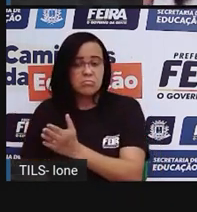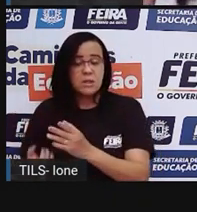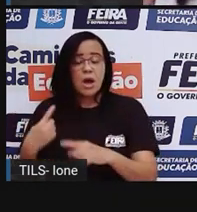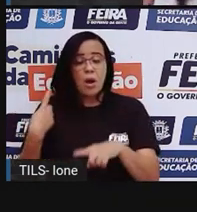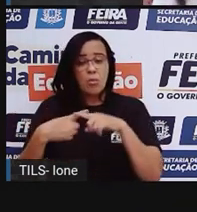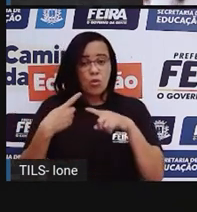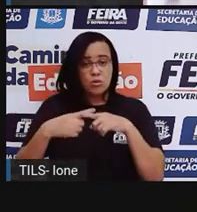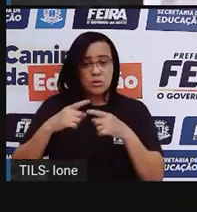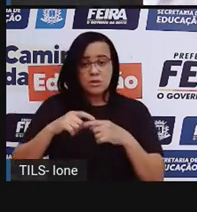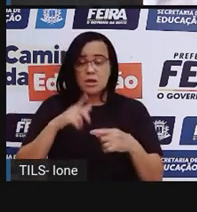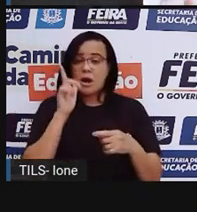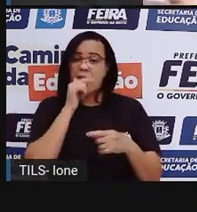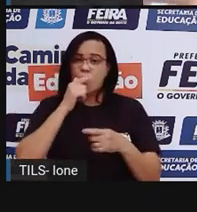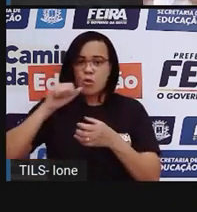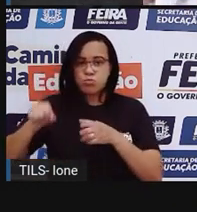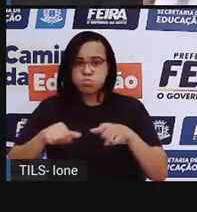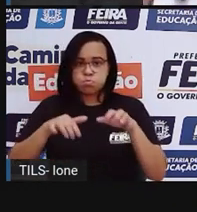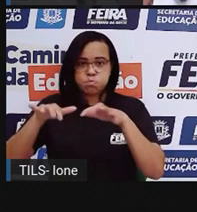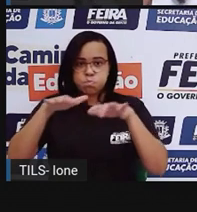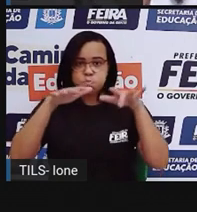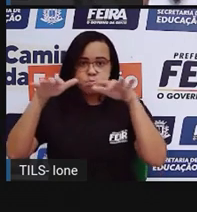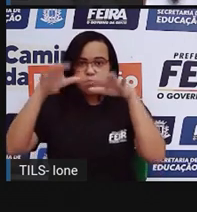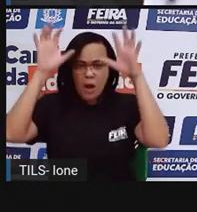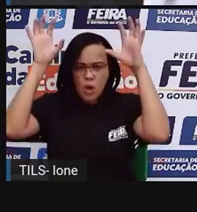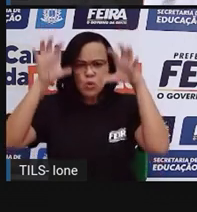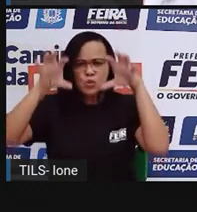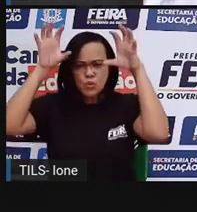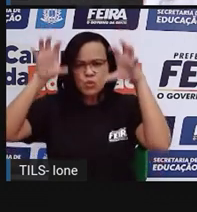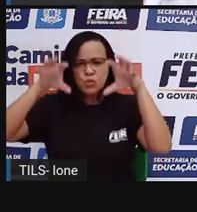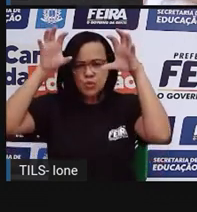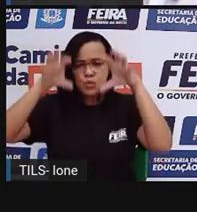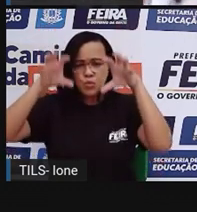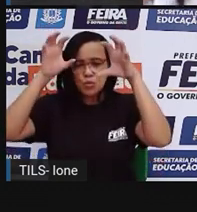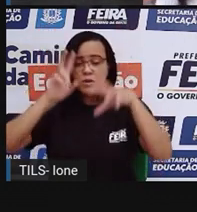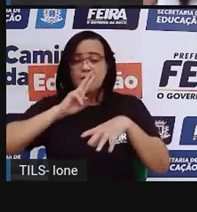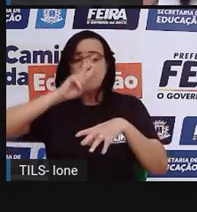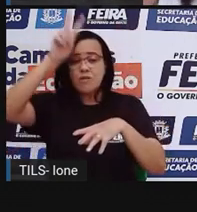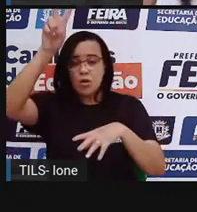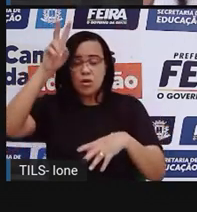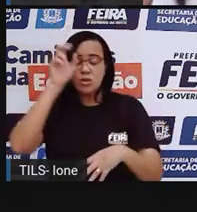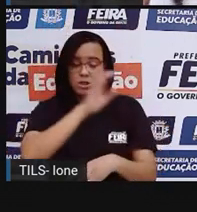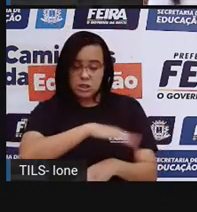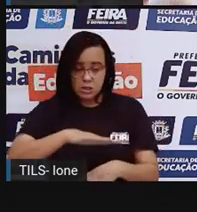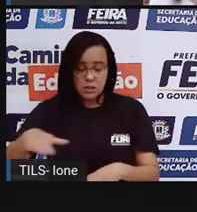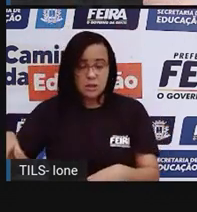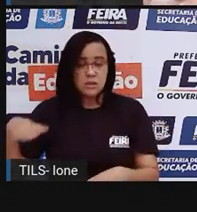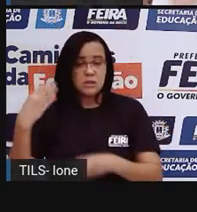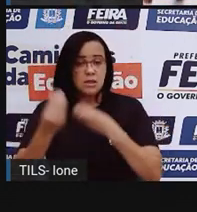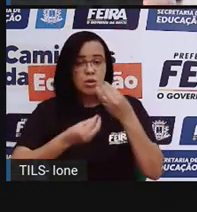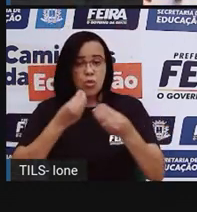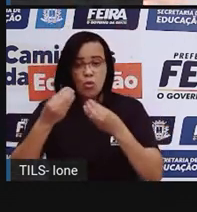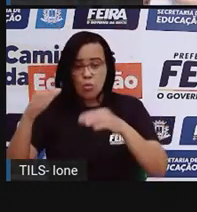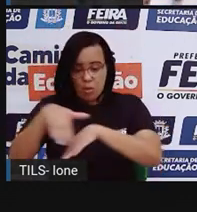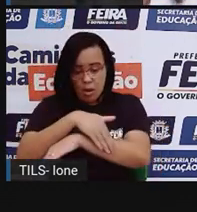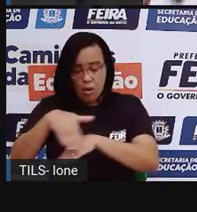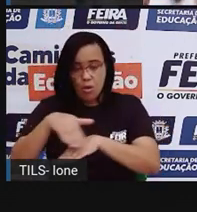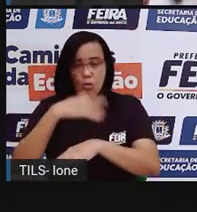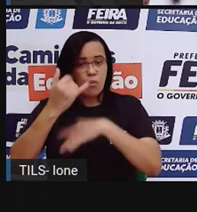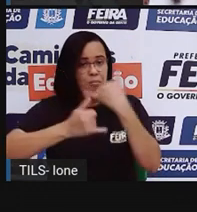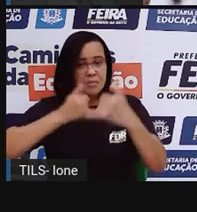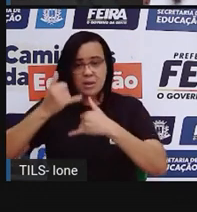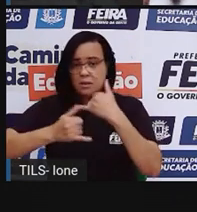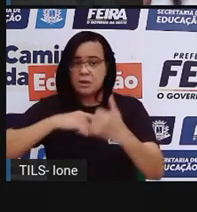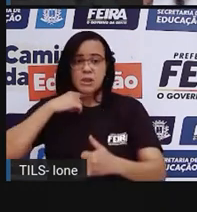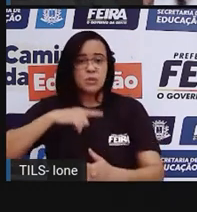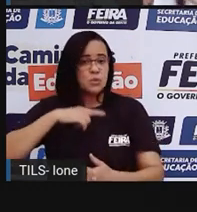ficaram alagadas, né? Que não podiam mais brincar na rua, muitas crianças, né? Que os familiares perderam tudo. Então,